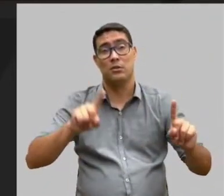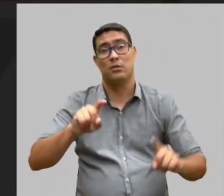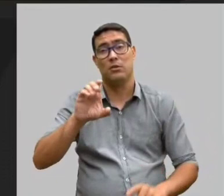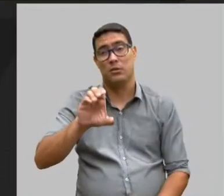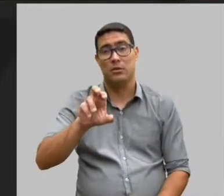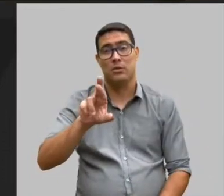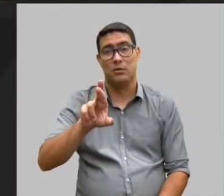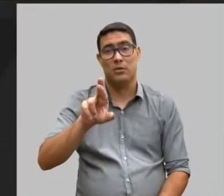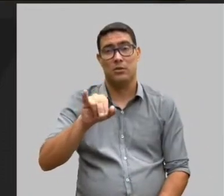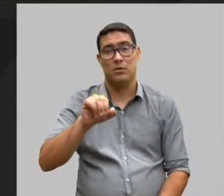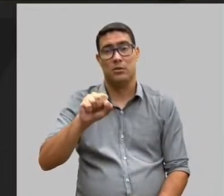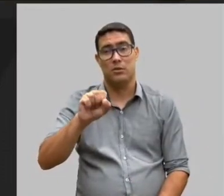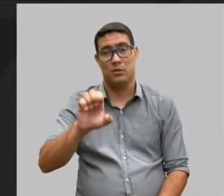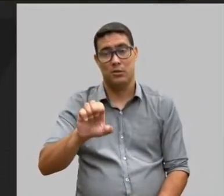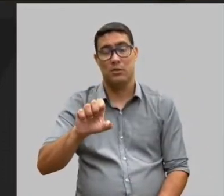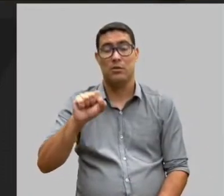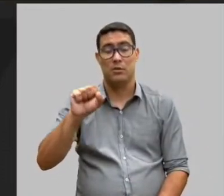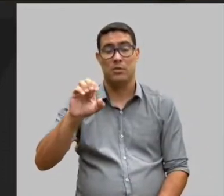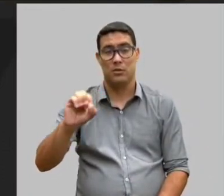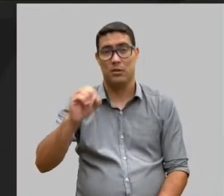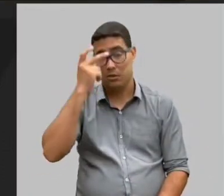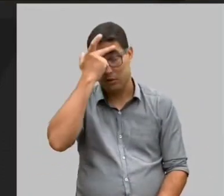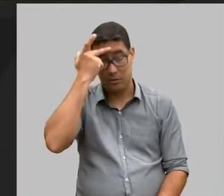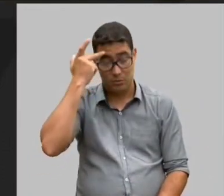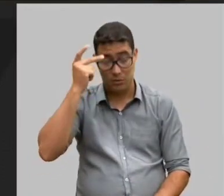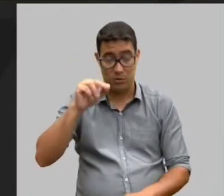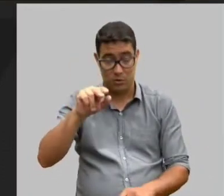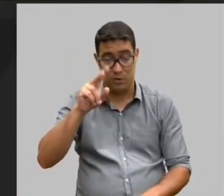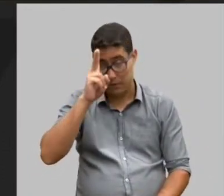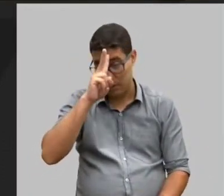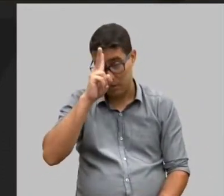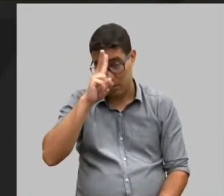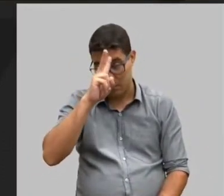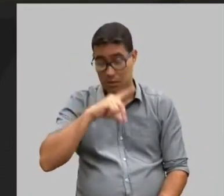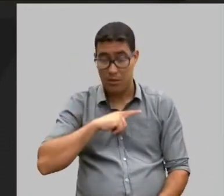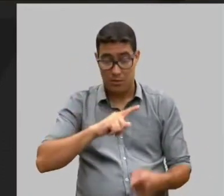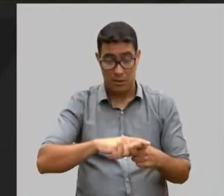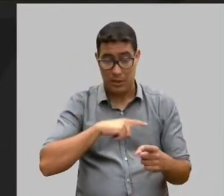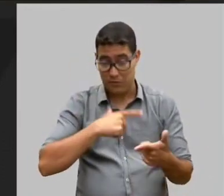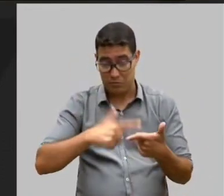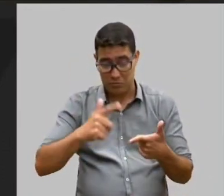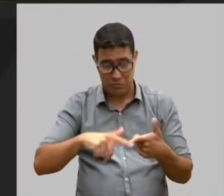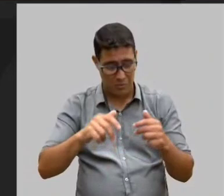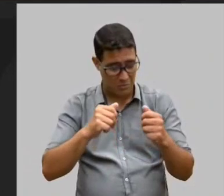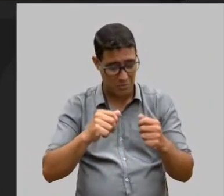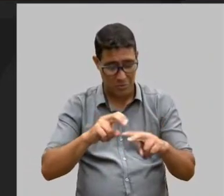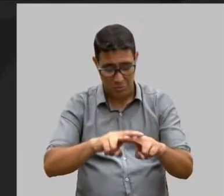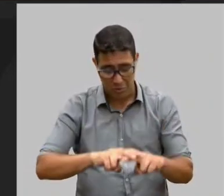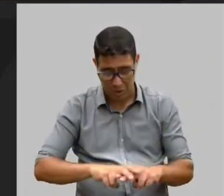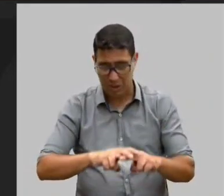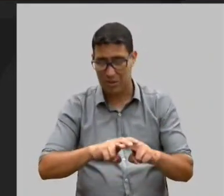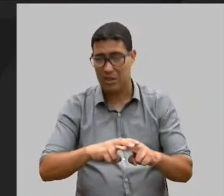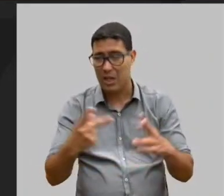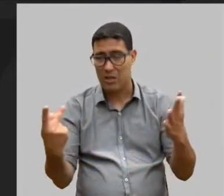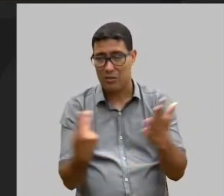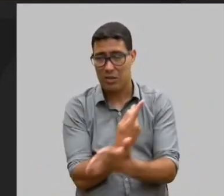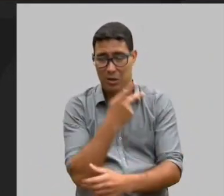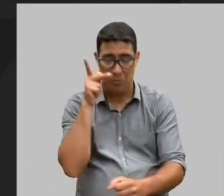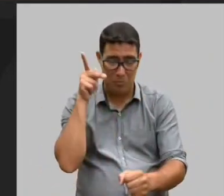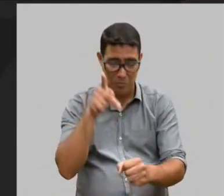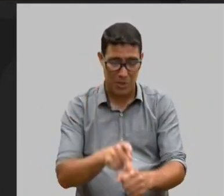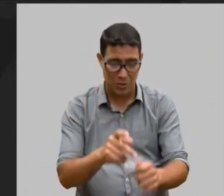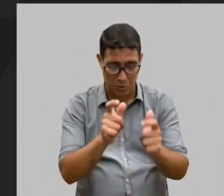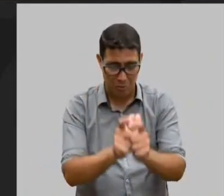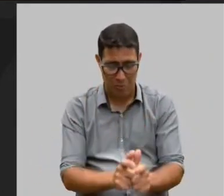80 todo mundo deve lembrar aqui pessoal que é foi uma crise Severa porque houve a explosão e e e do petróleo porque o PEP diminuiu a